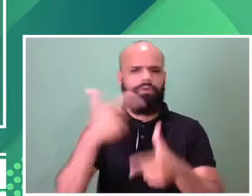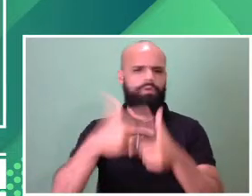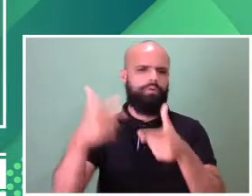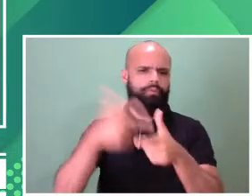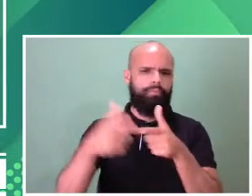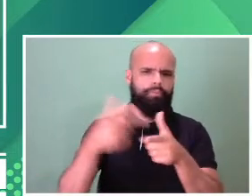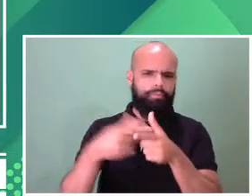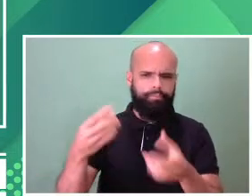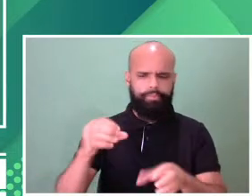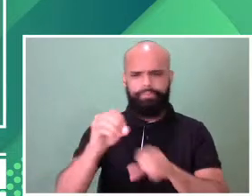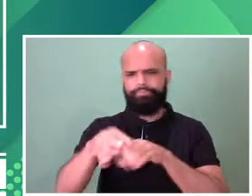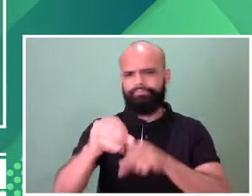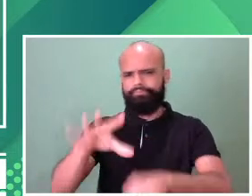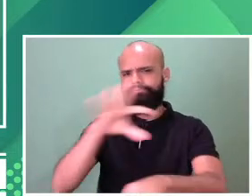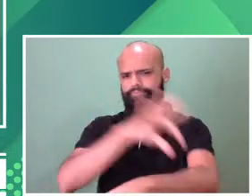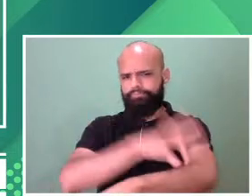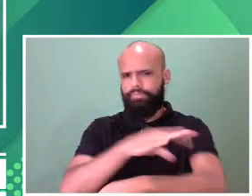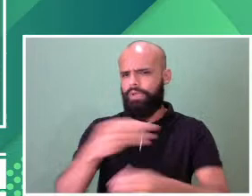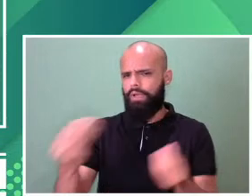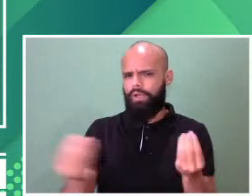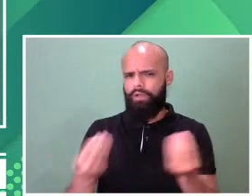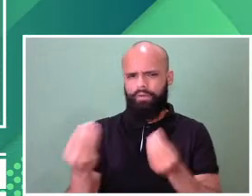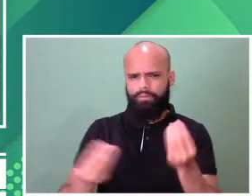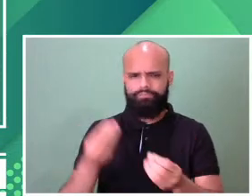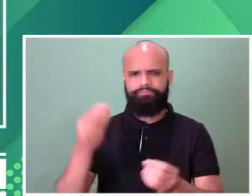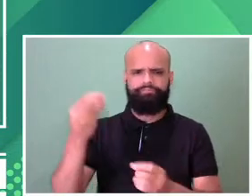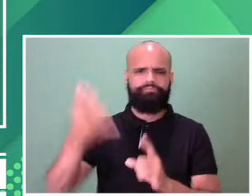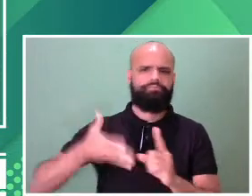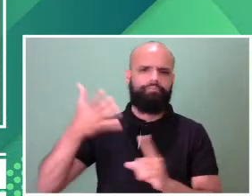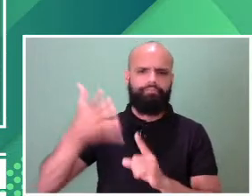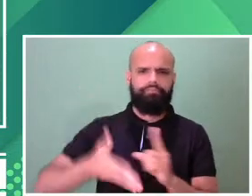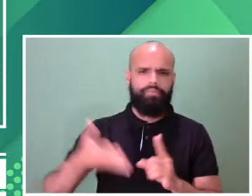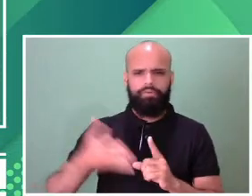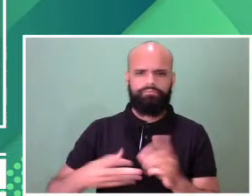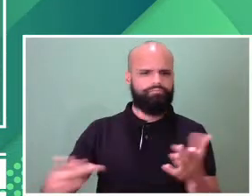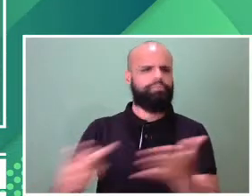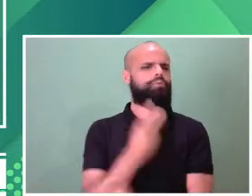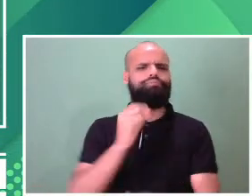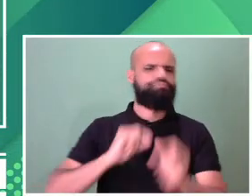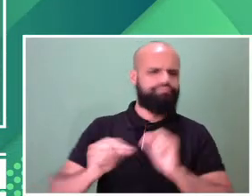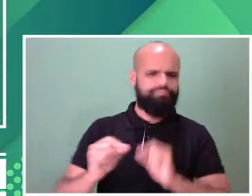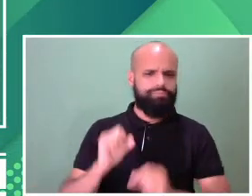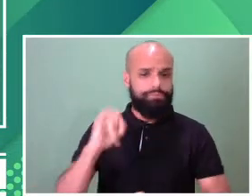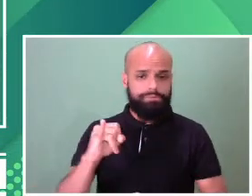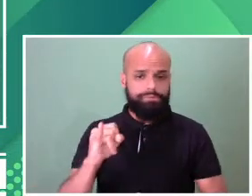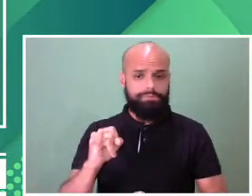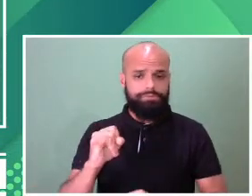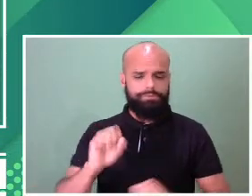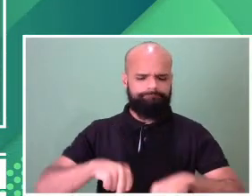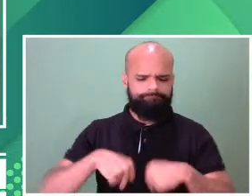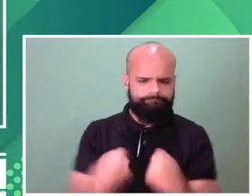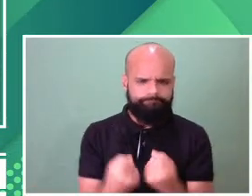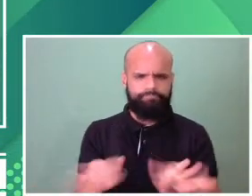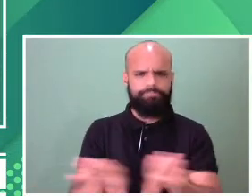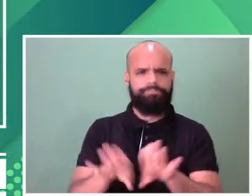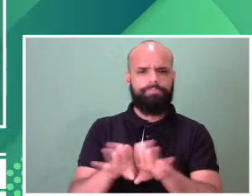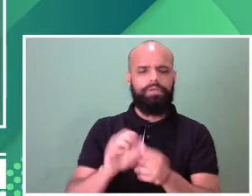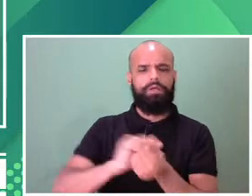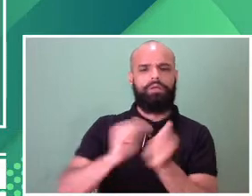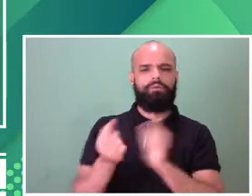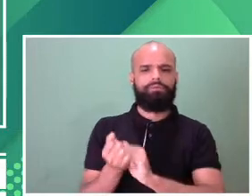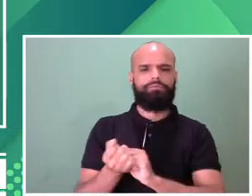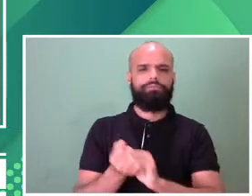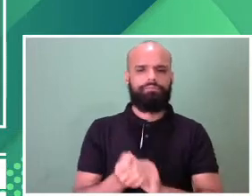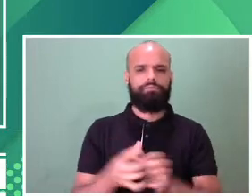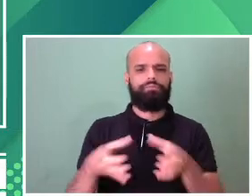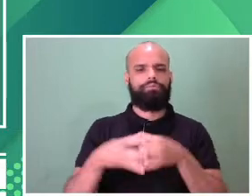do ensino presencial, este evento que agora se inicia não ocorreria se não fossem os esforços sobre-humanos